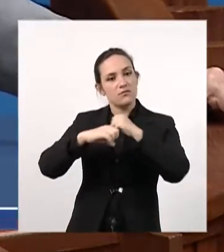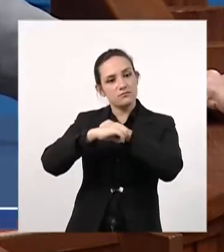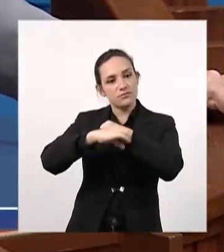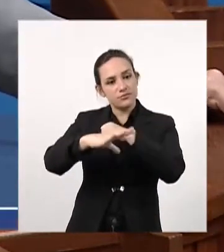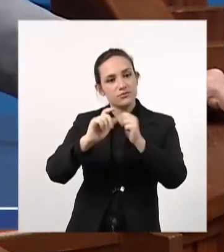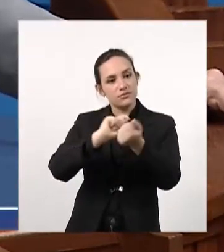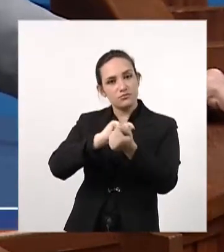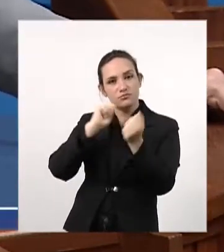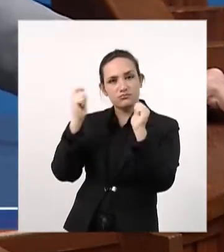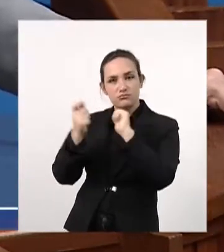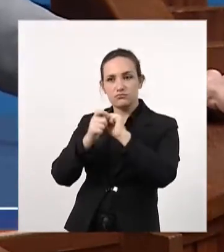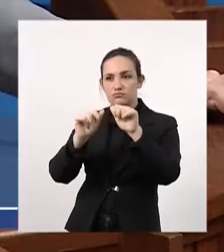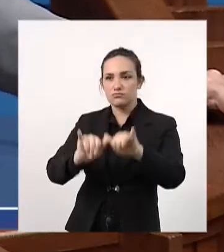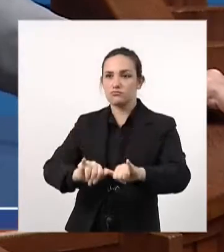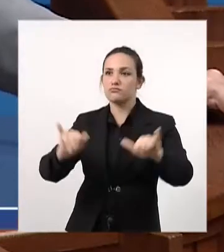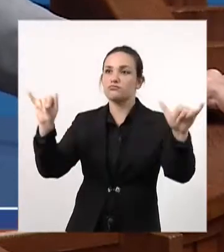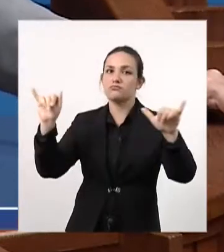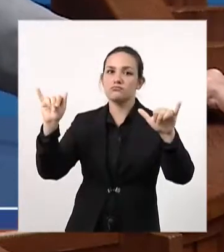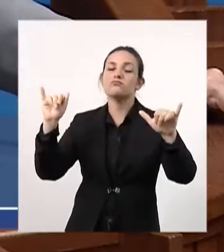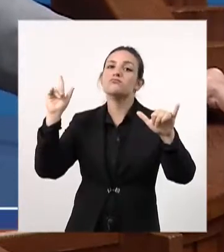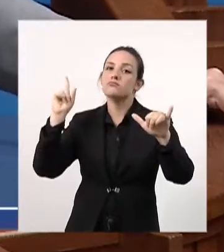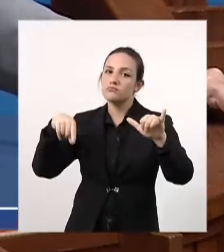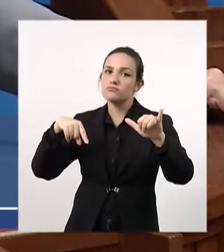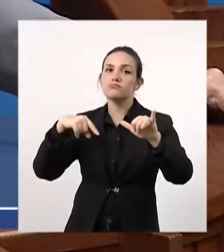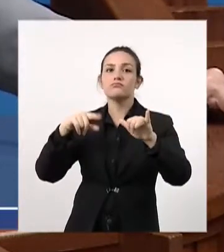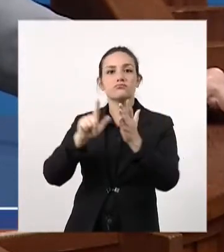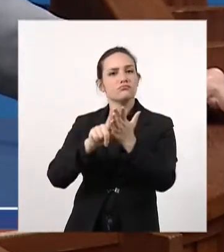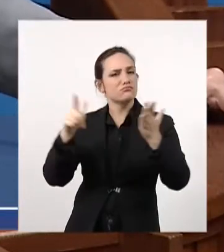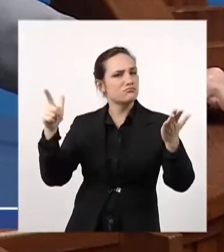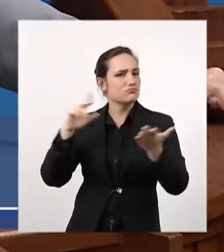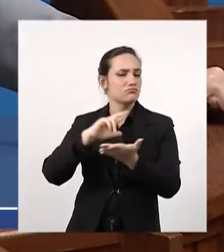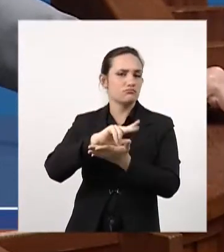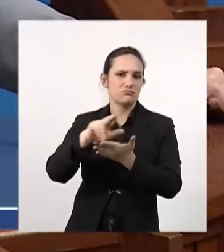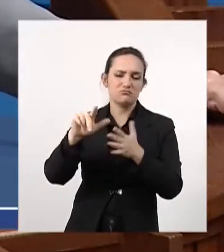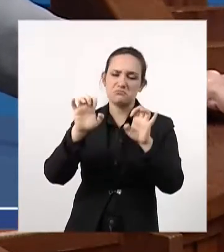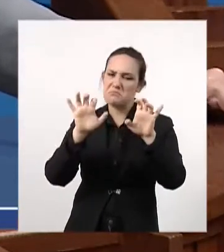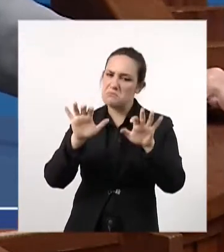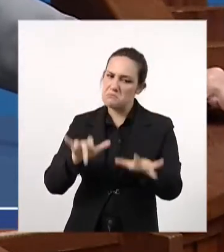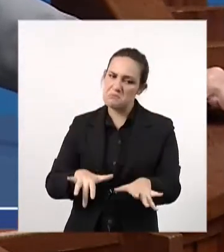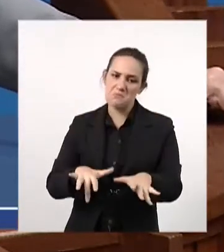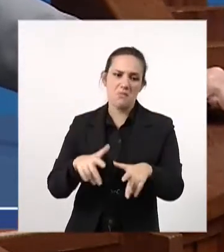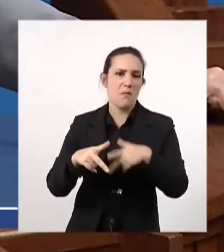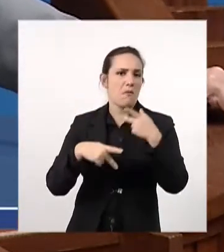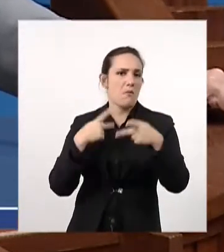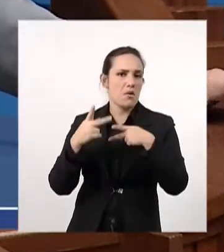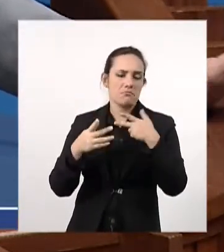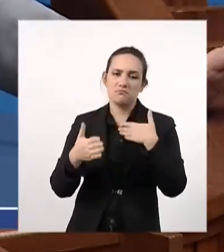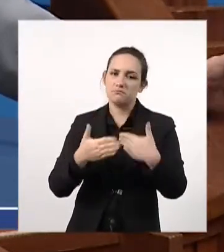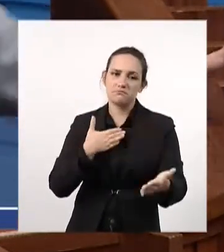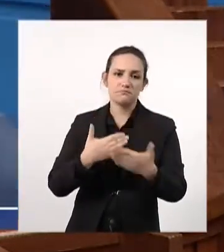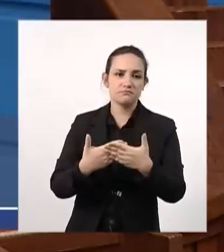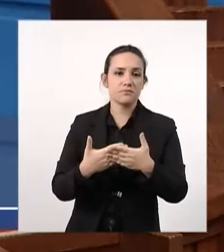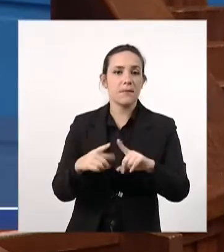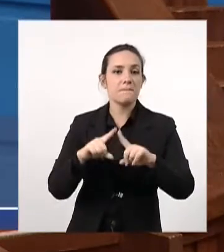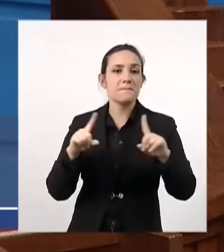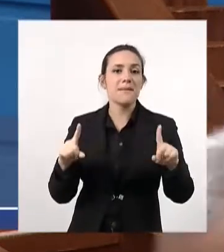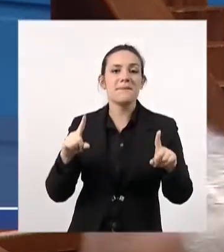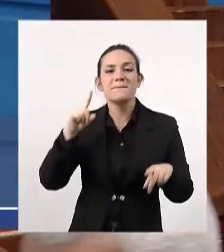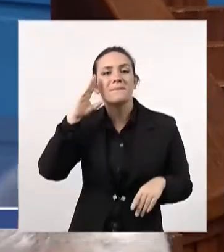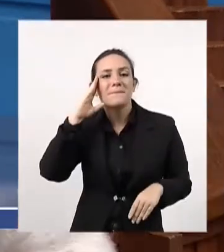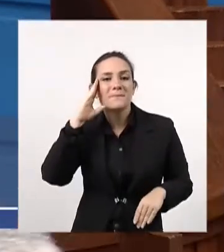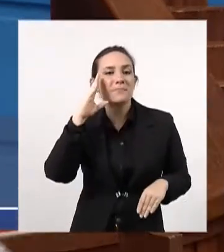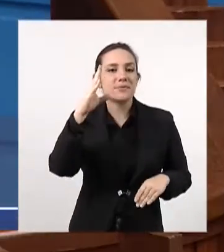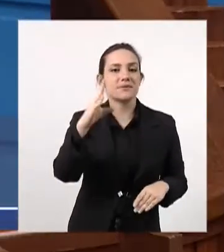são os meios de comunicação, escrito, falado, mas,